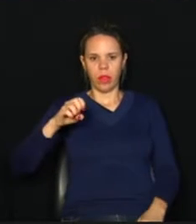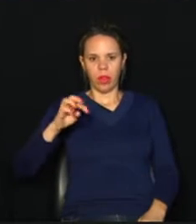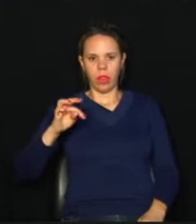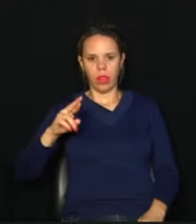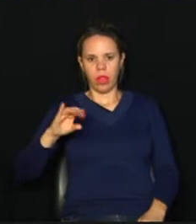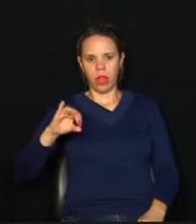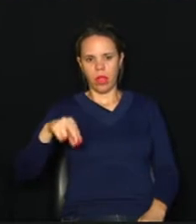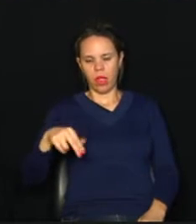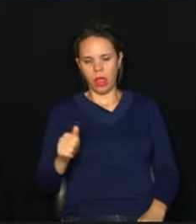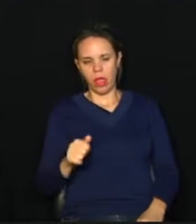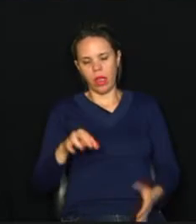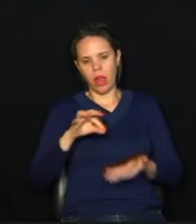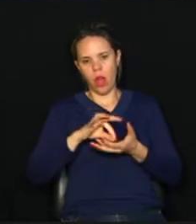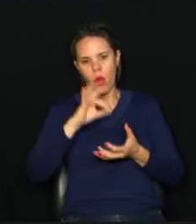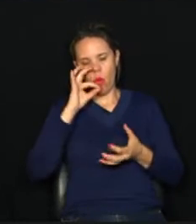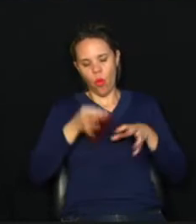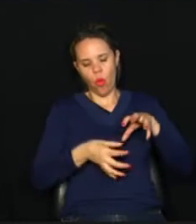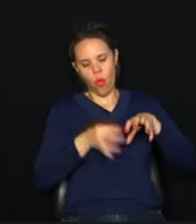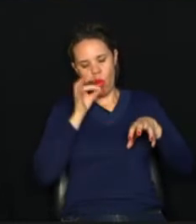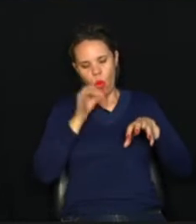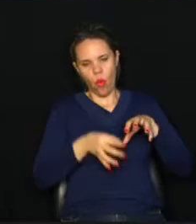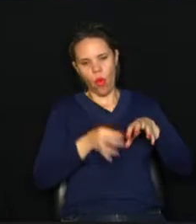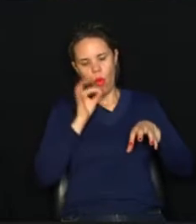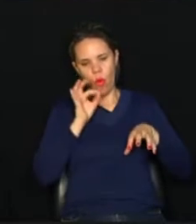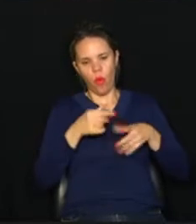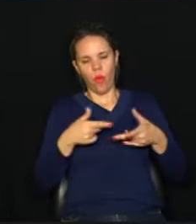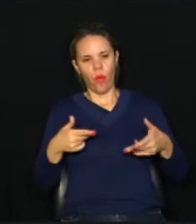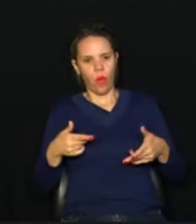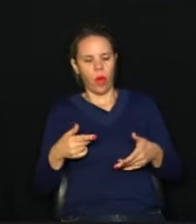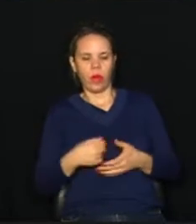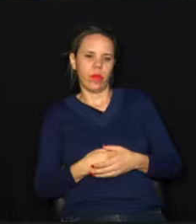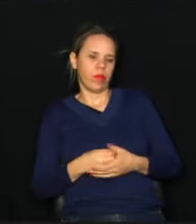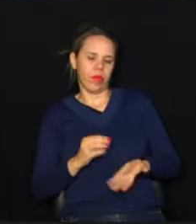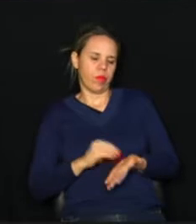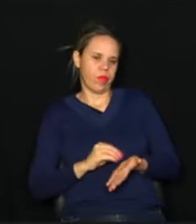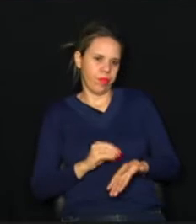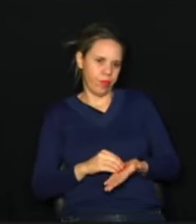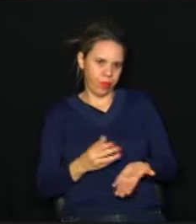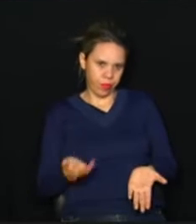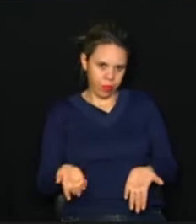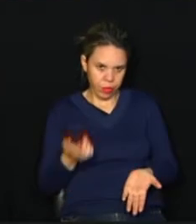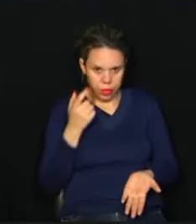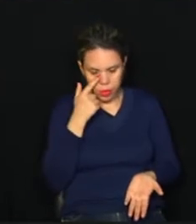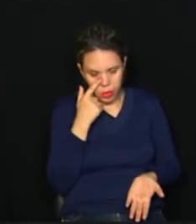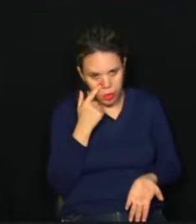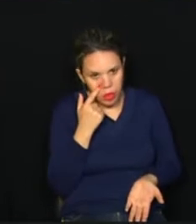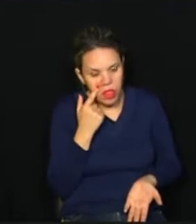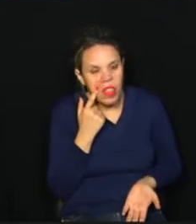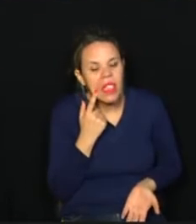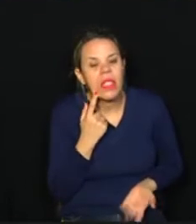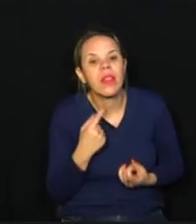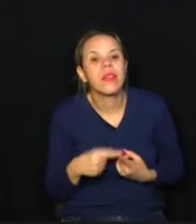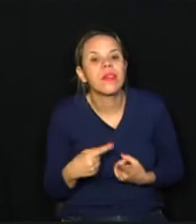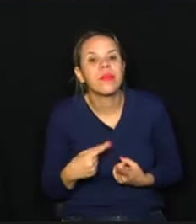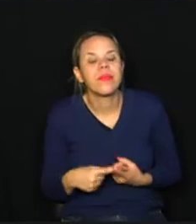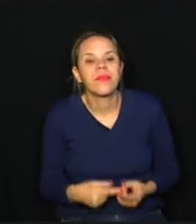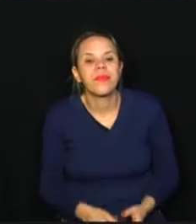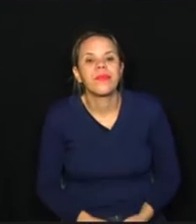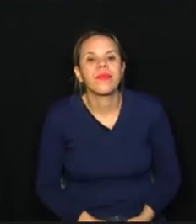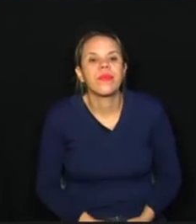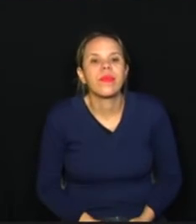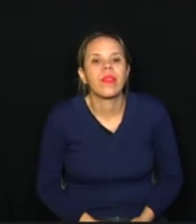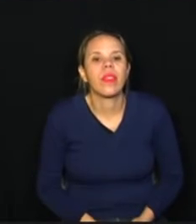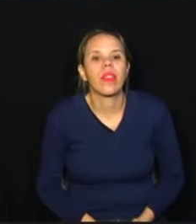uvas, né, que estão praticamente desativados. porque